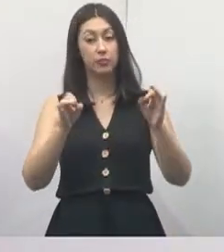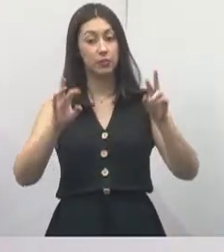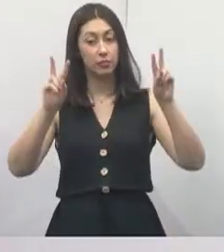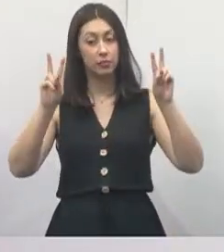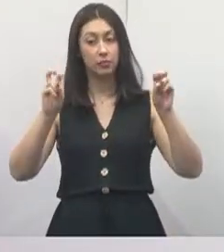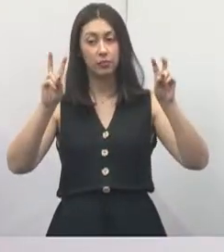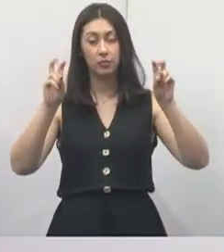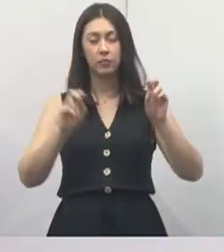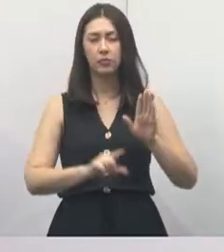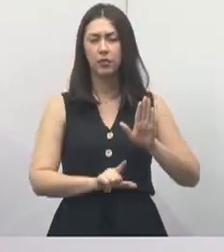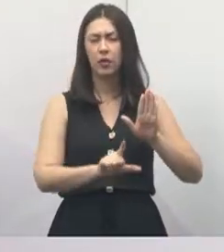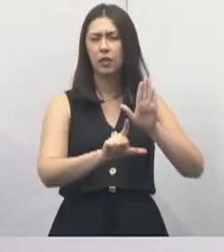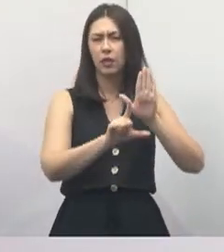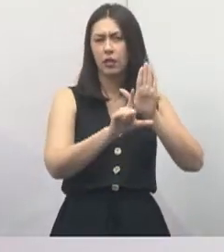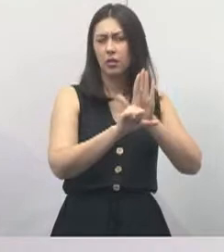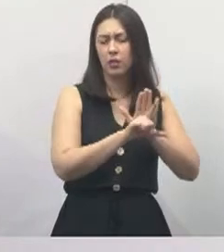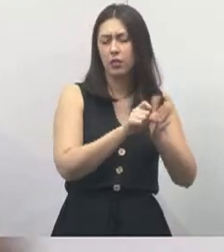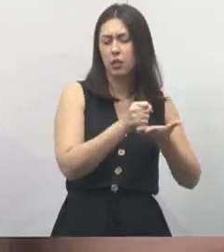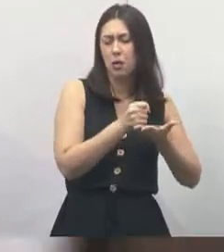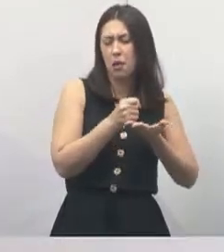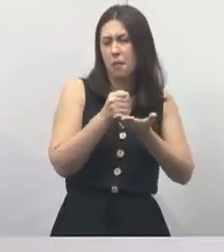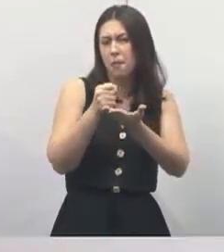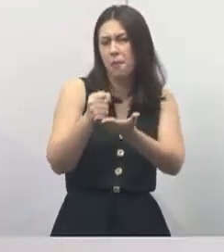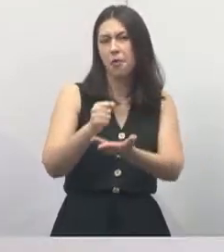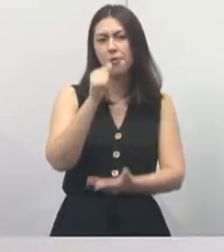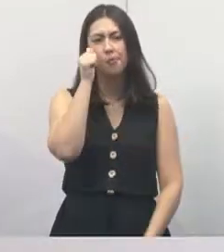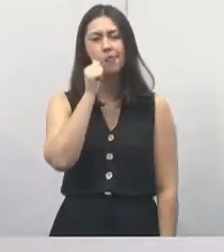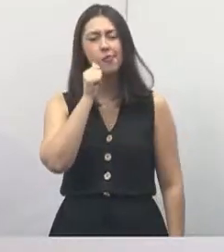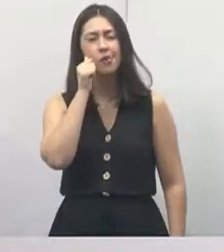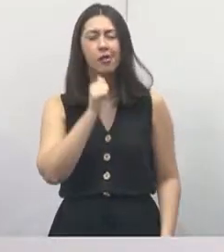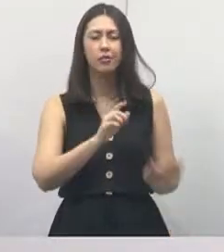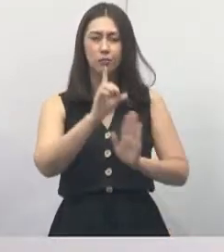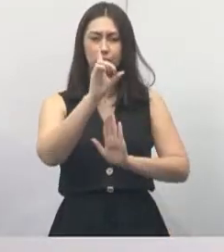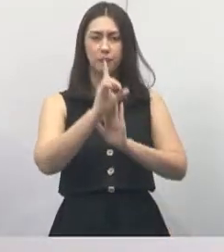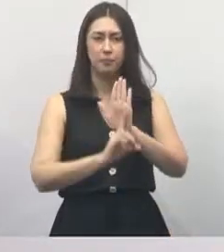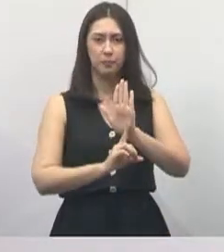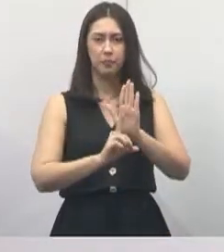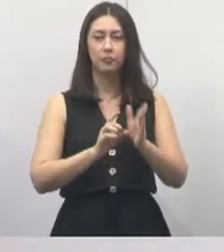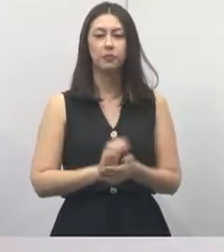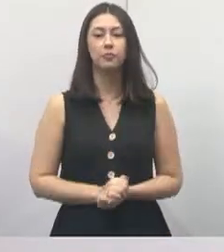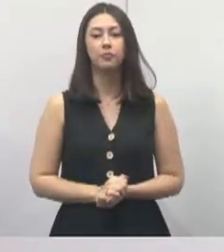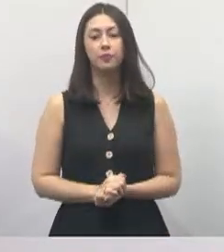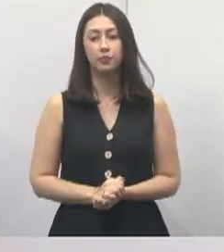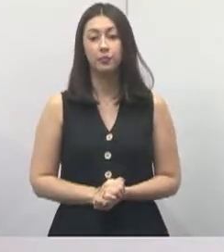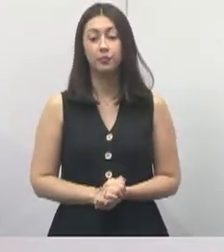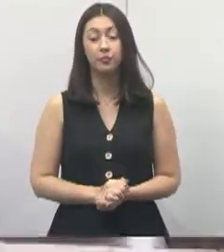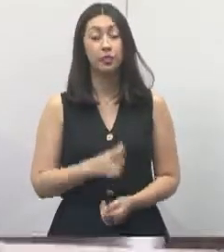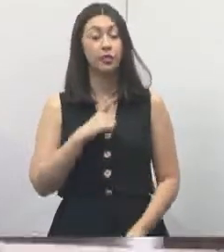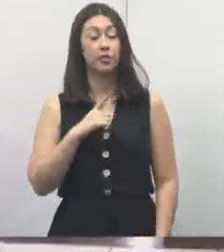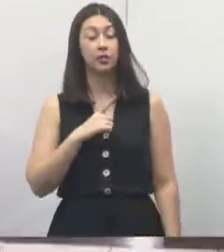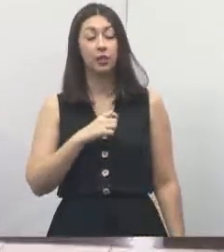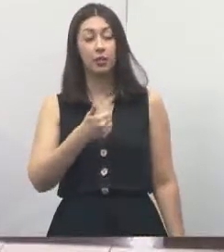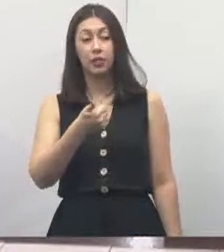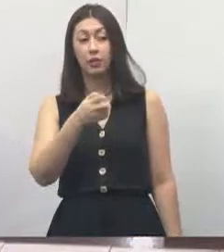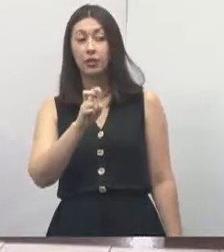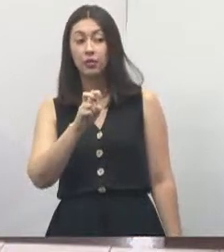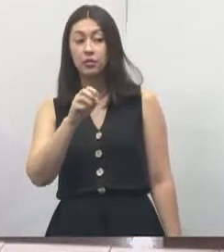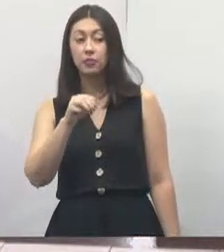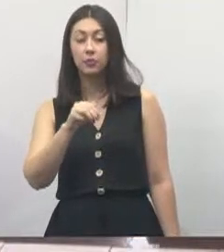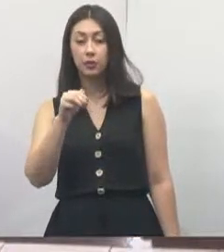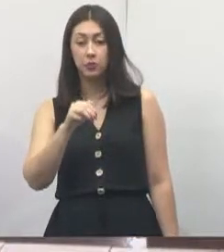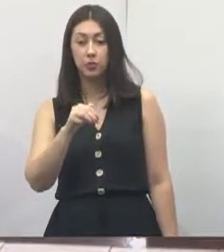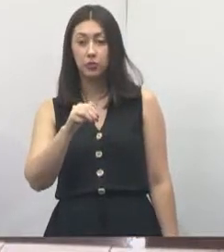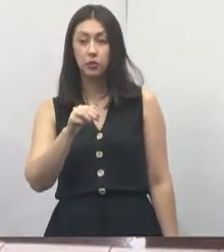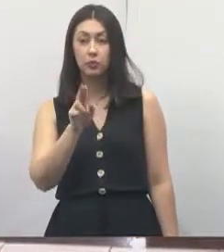tema Leis que respaldam os direitos da mulher. Senhora Andrea, a senhora tem o tempo de 15 minutos